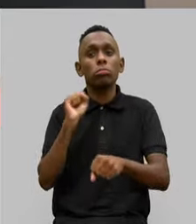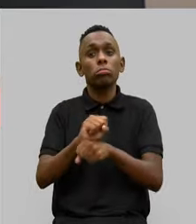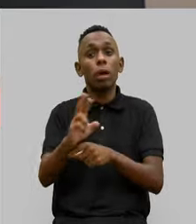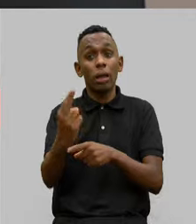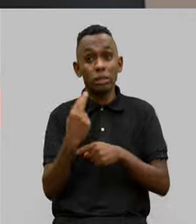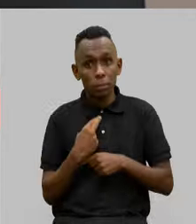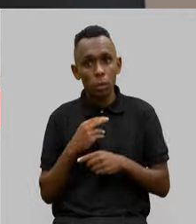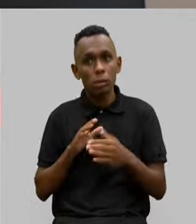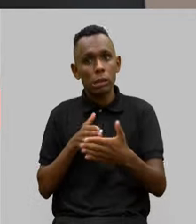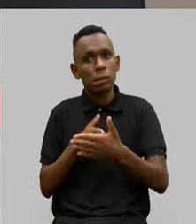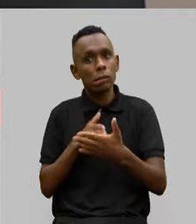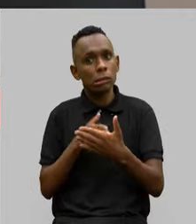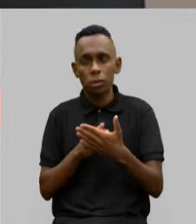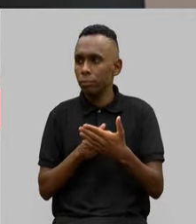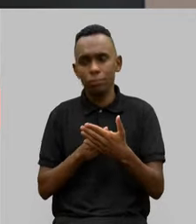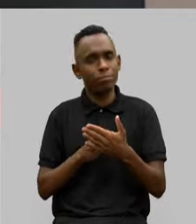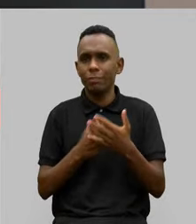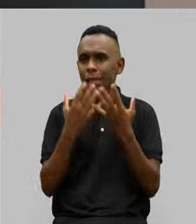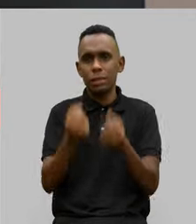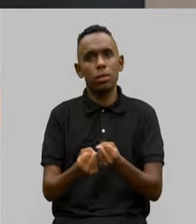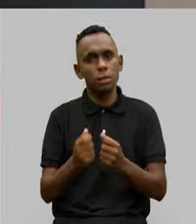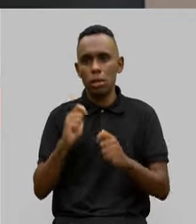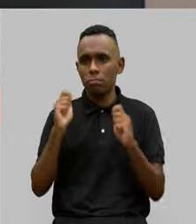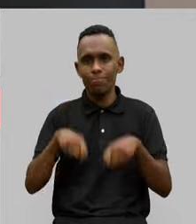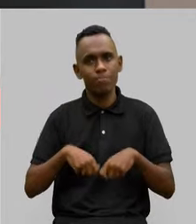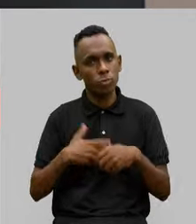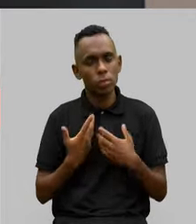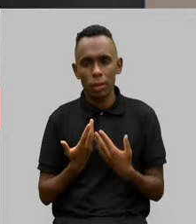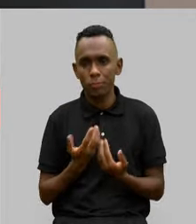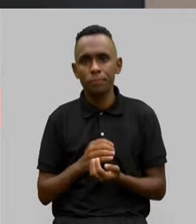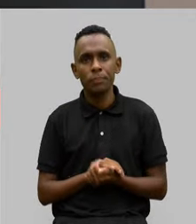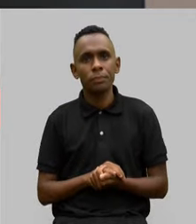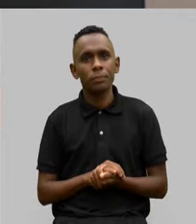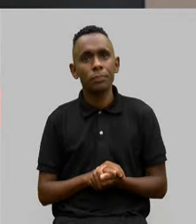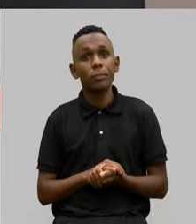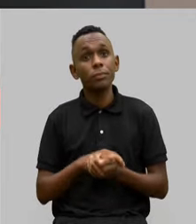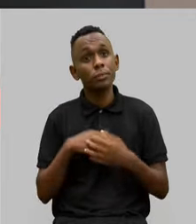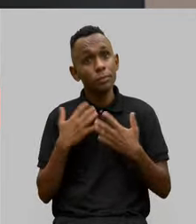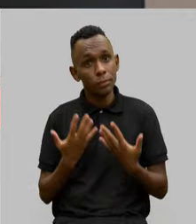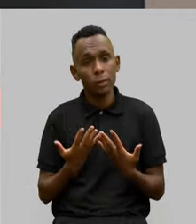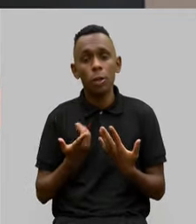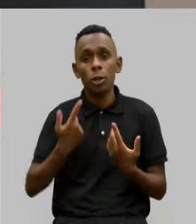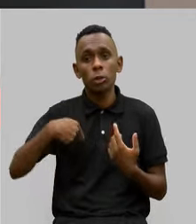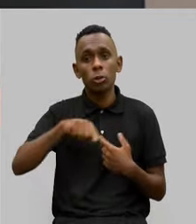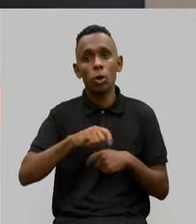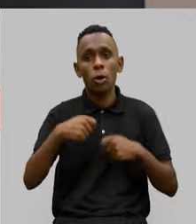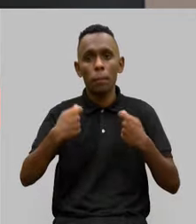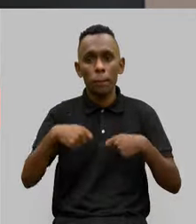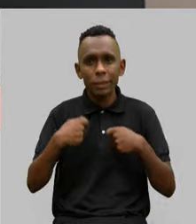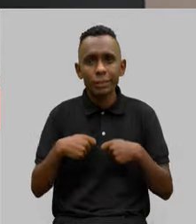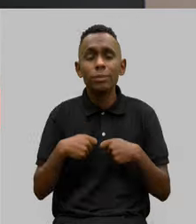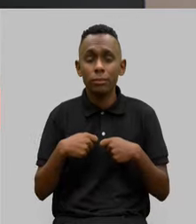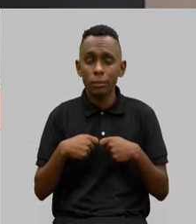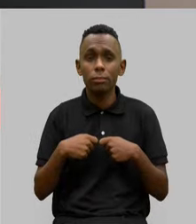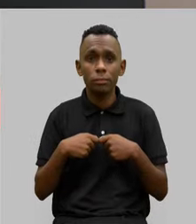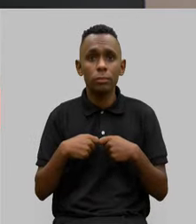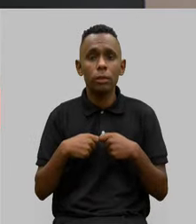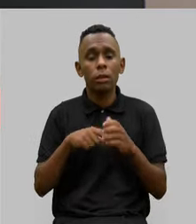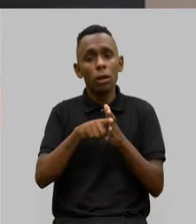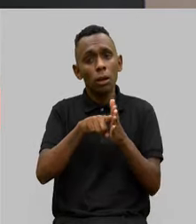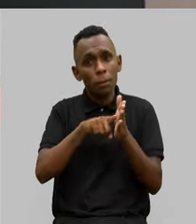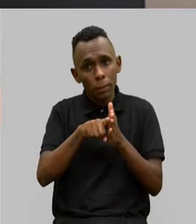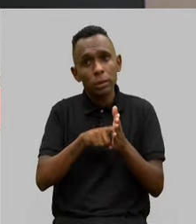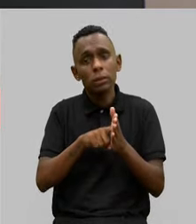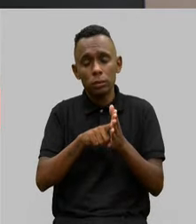Só para elas isso é inadmissível inad ível então nós precisamos construir essa ciência